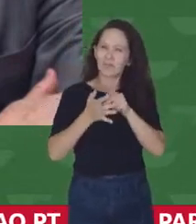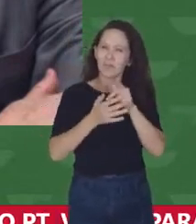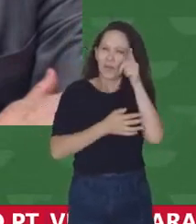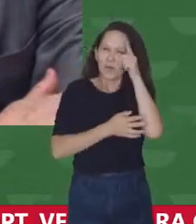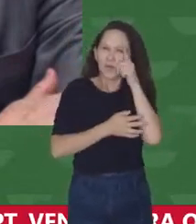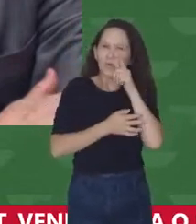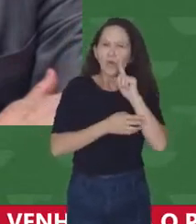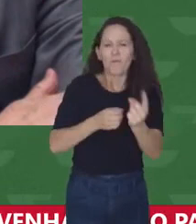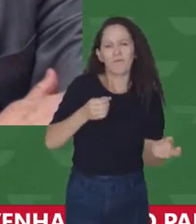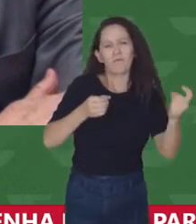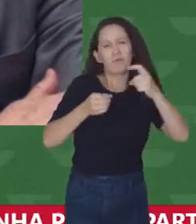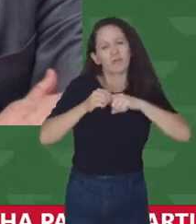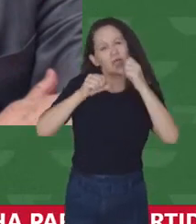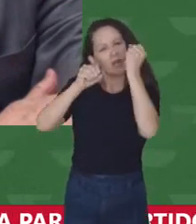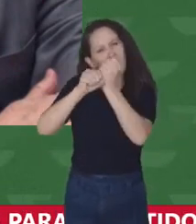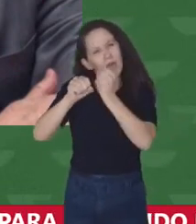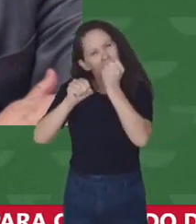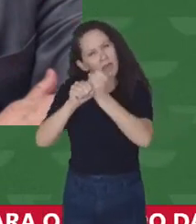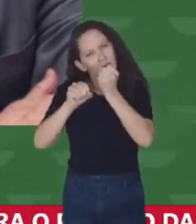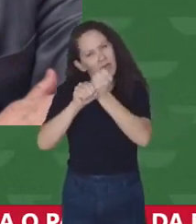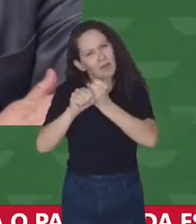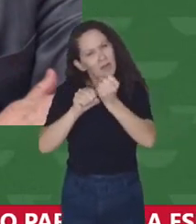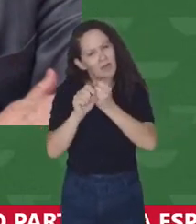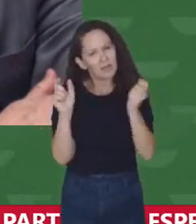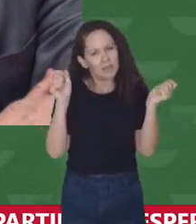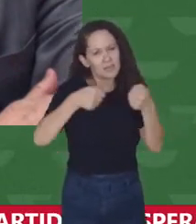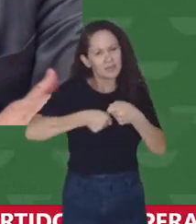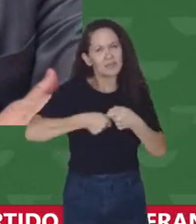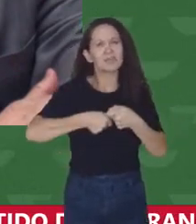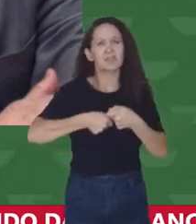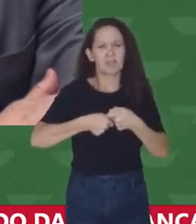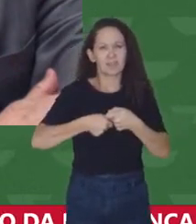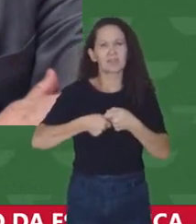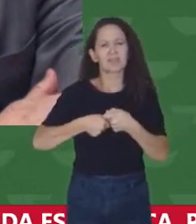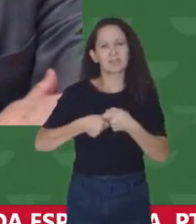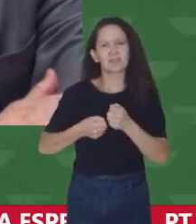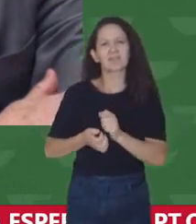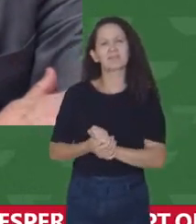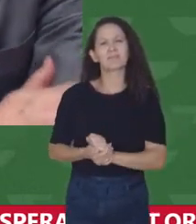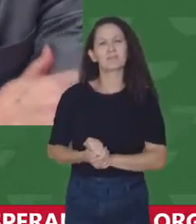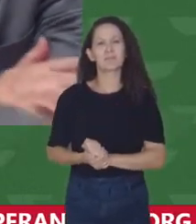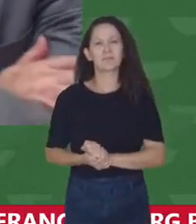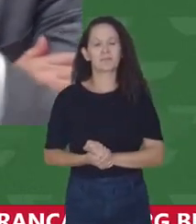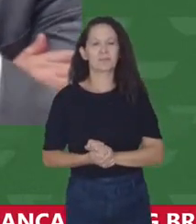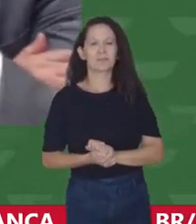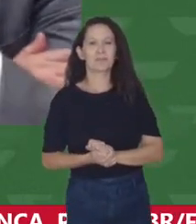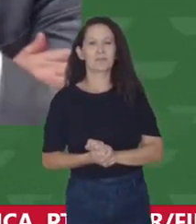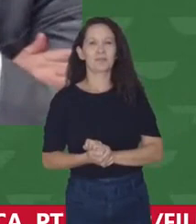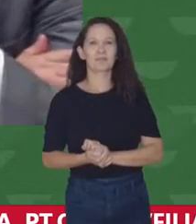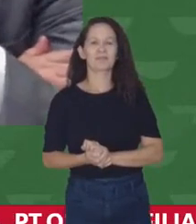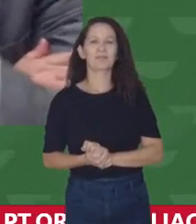conseguir reconstruir as condições de